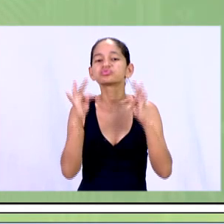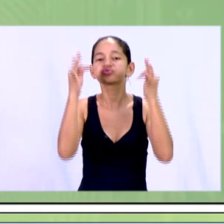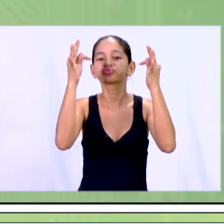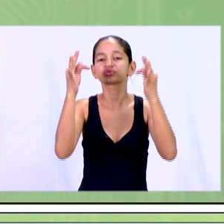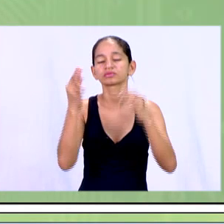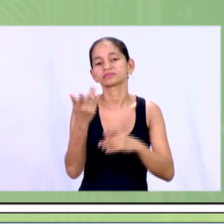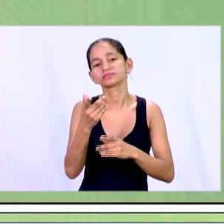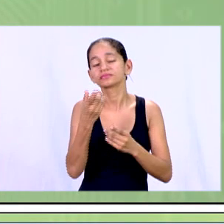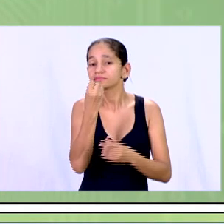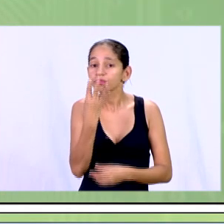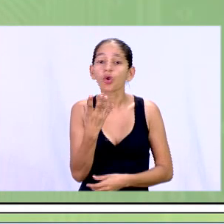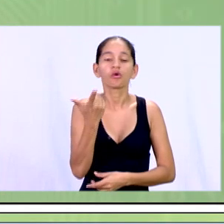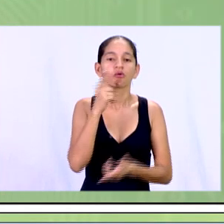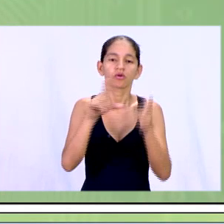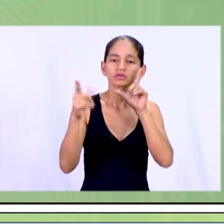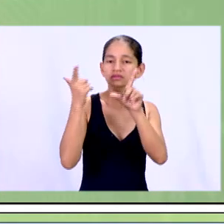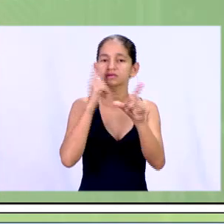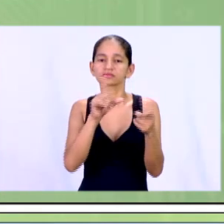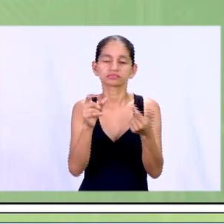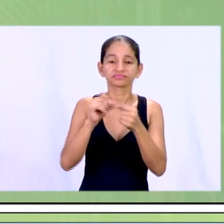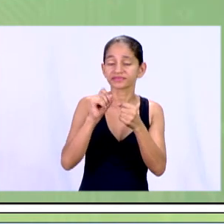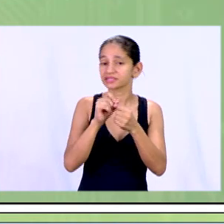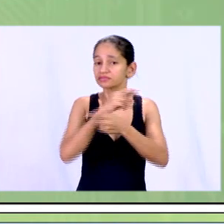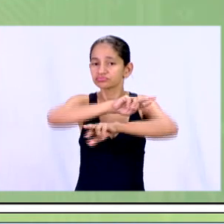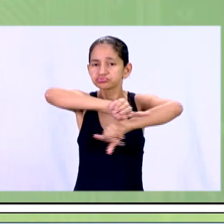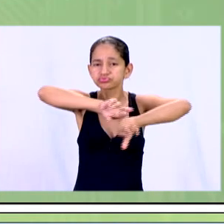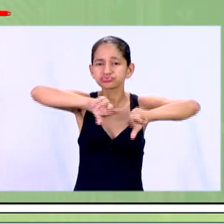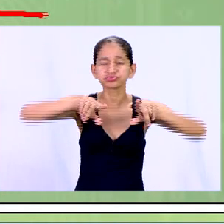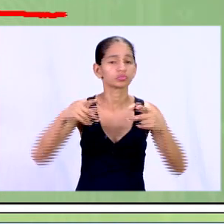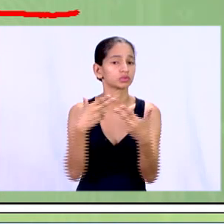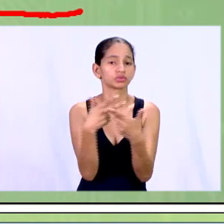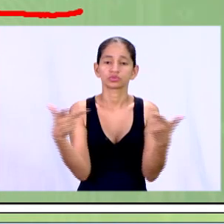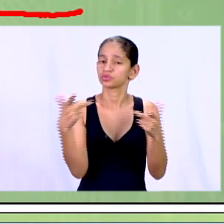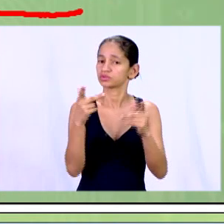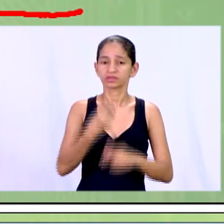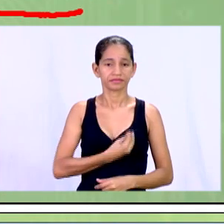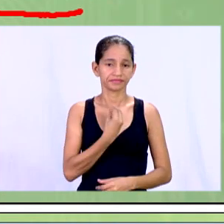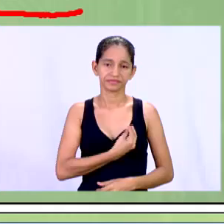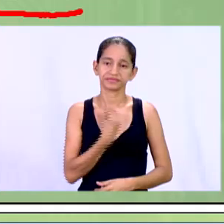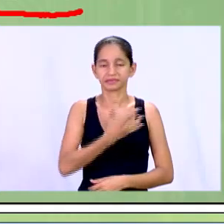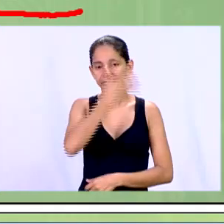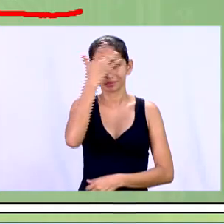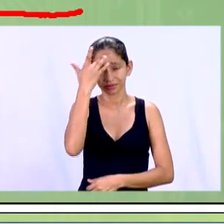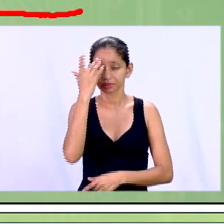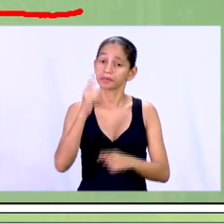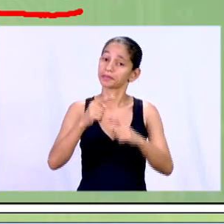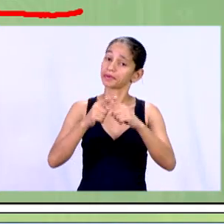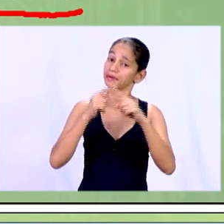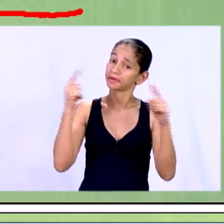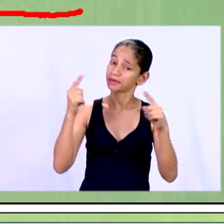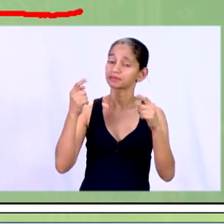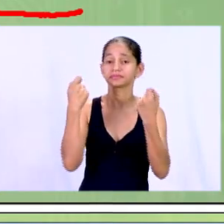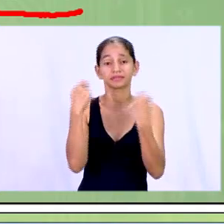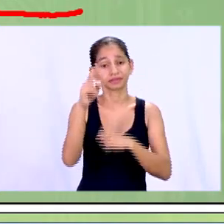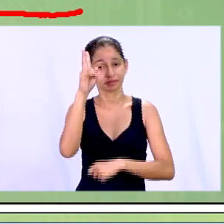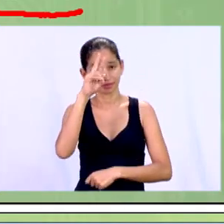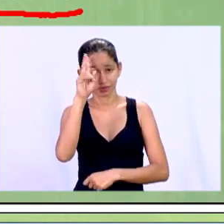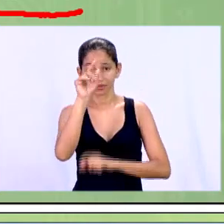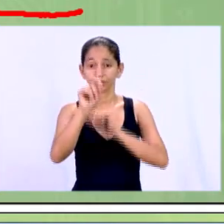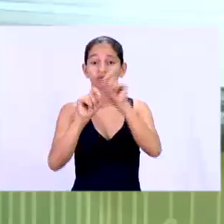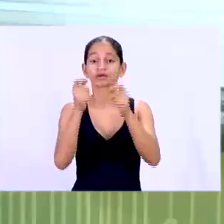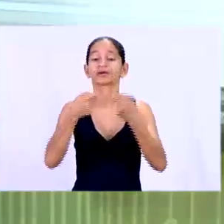trazer grandes possibilidades de intervenção na vida humana, mas, ao mesmo tempo, né,